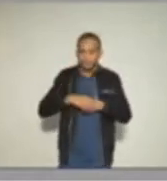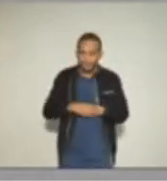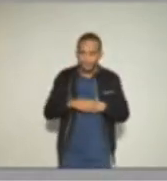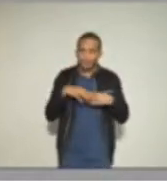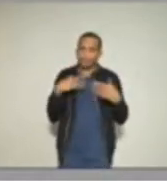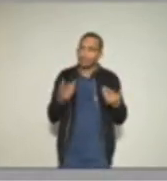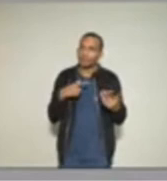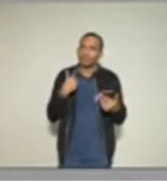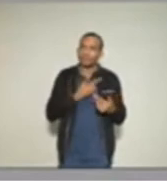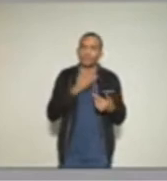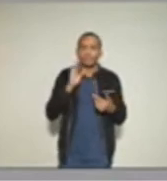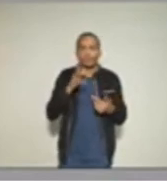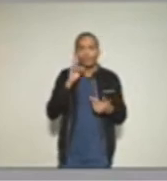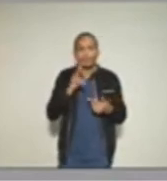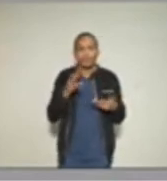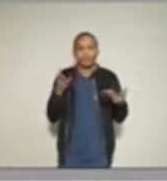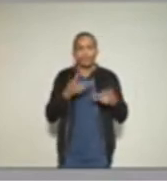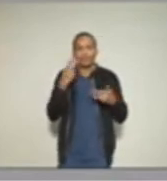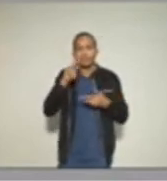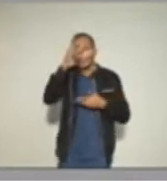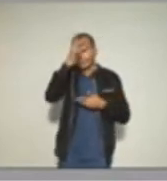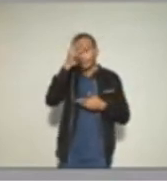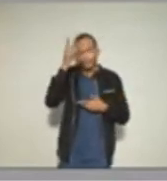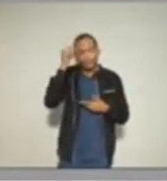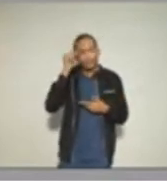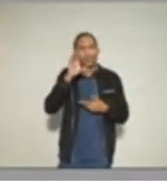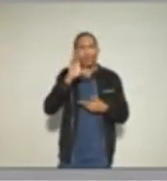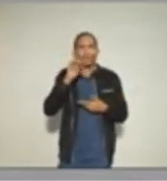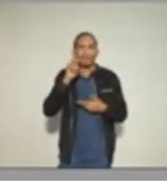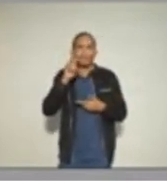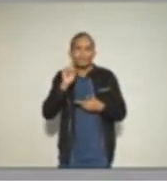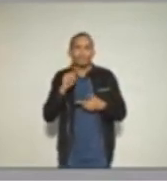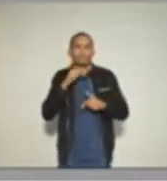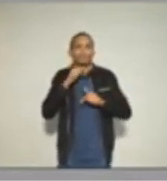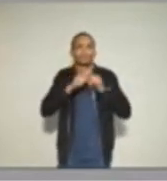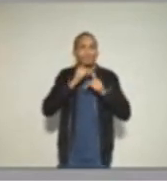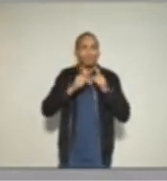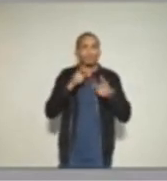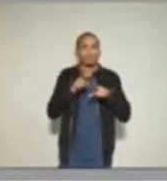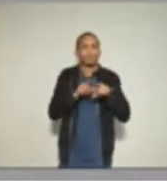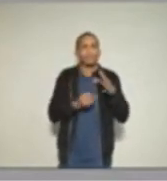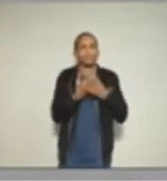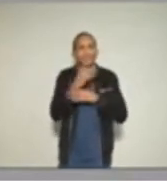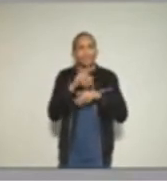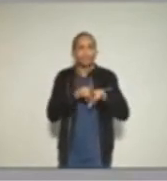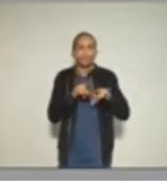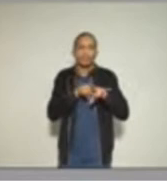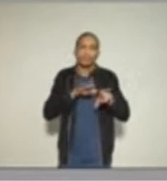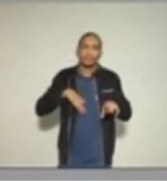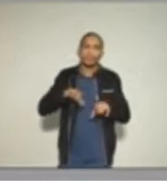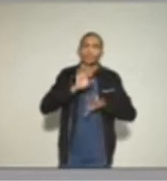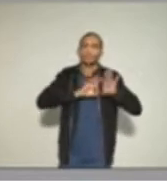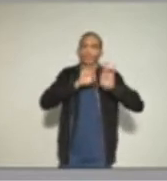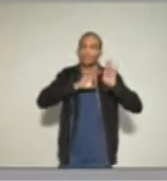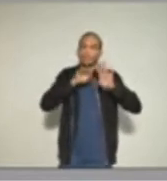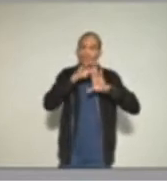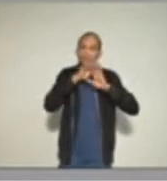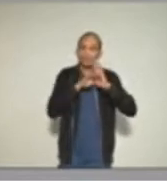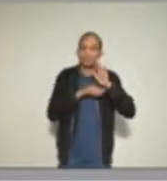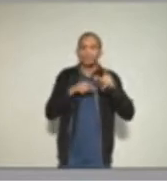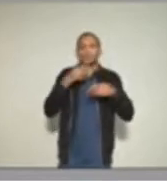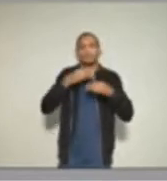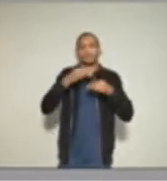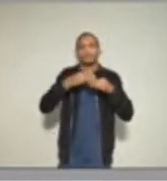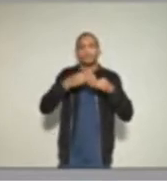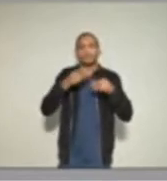Nós lançamos agora recentemente, o prefeito Bruno Covas fez um grande trabalho de elaboração do nosso plano municipal